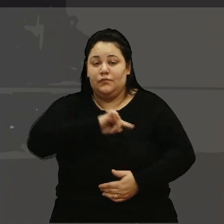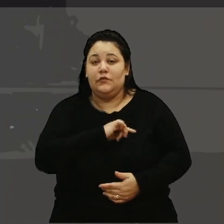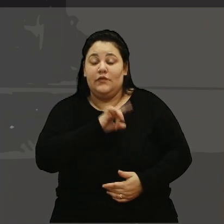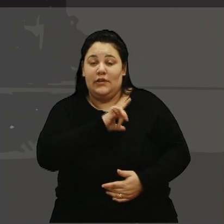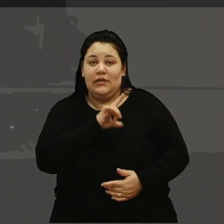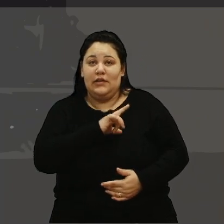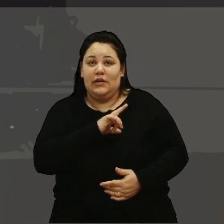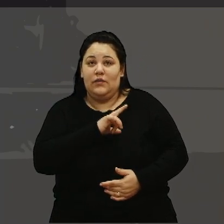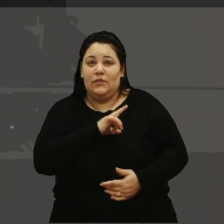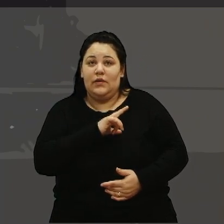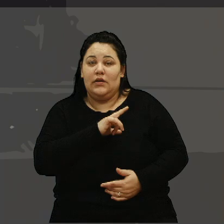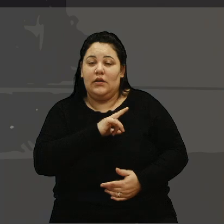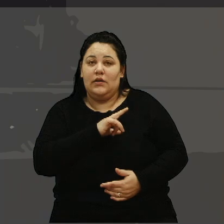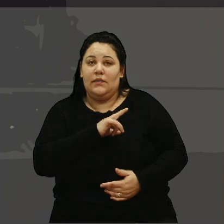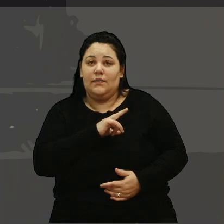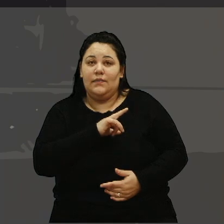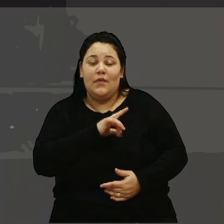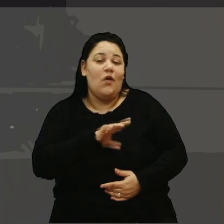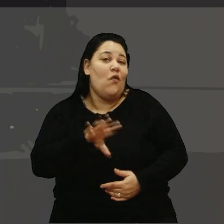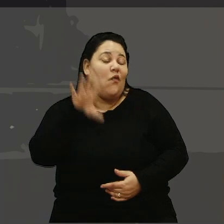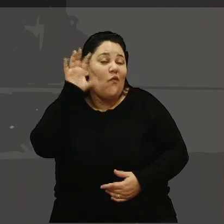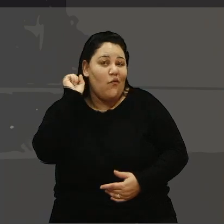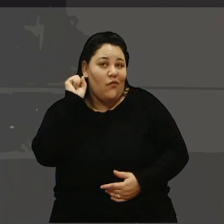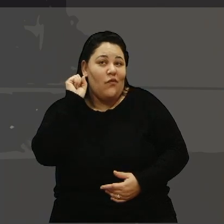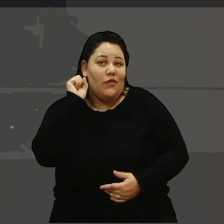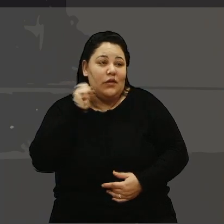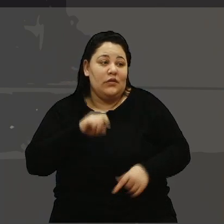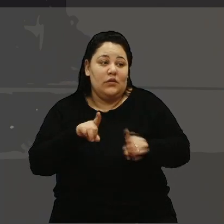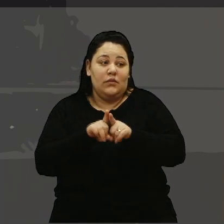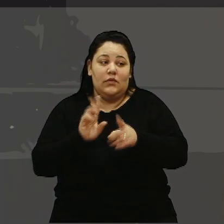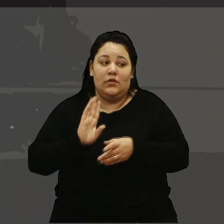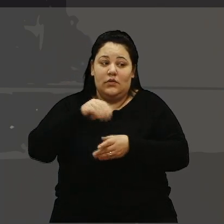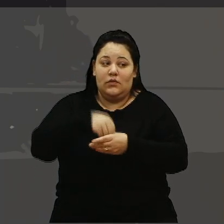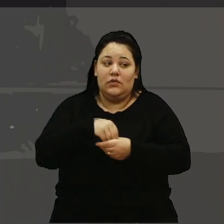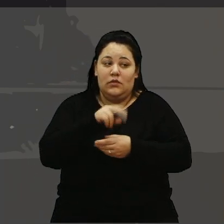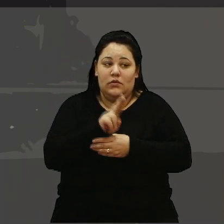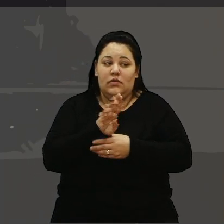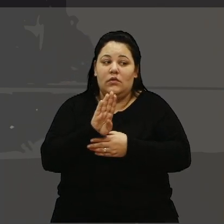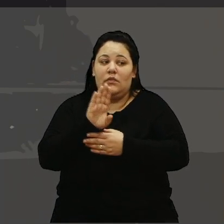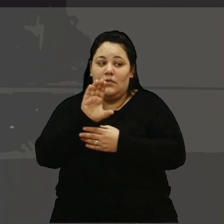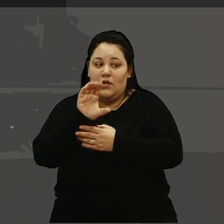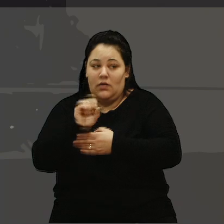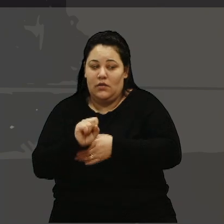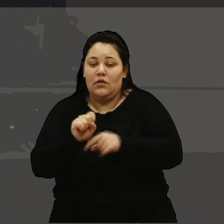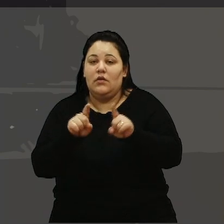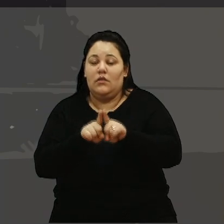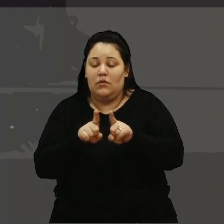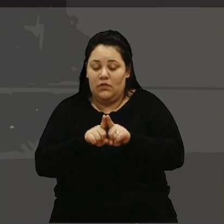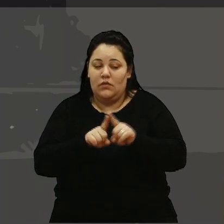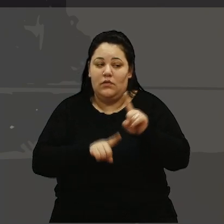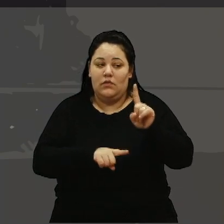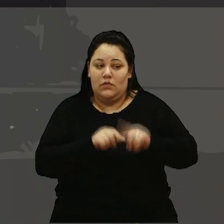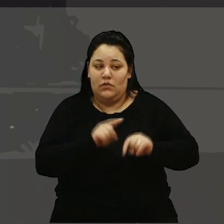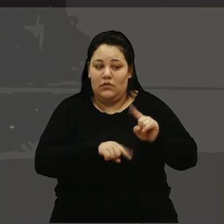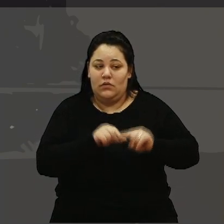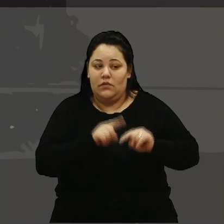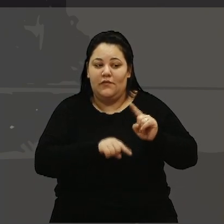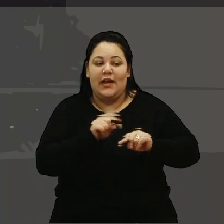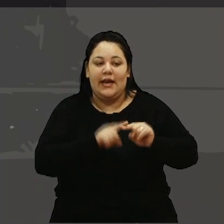ativa nas UBSs e também no nosso gabinete, através das entidades, né, que